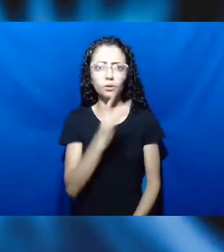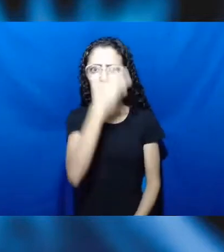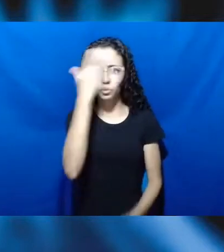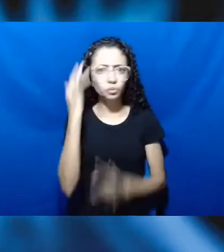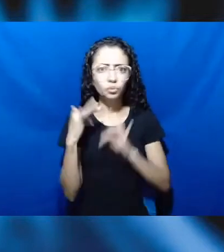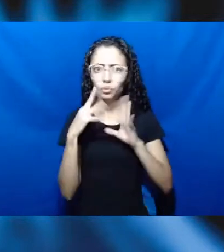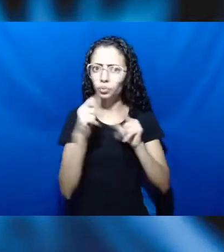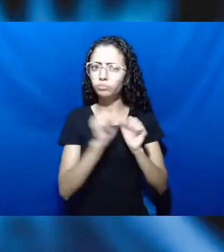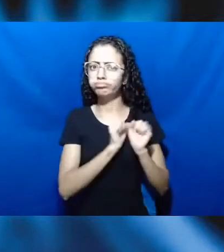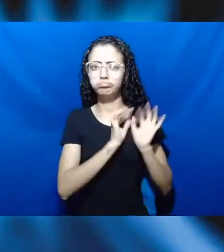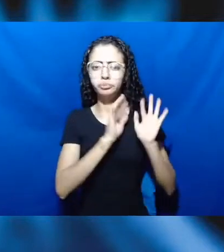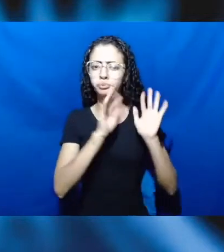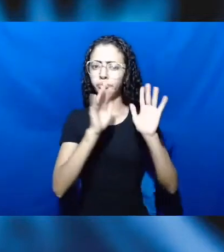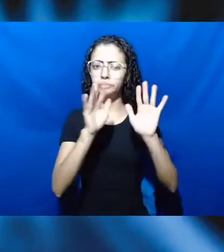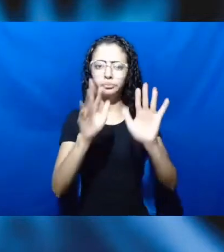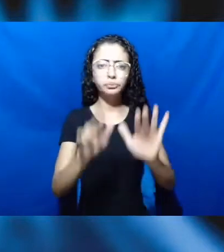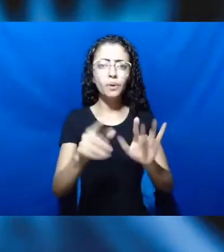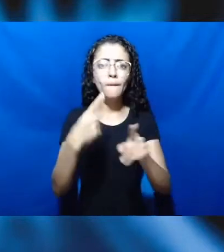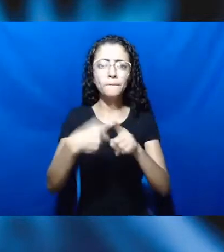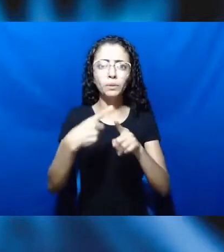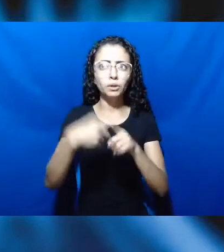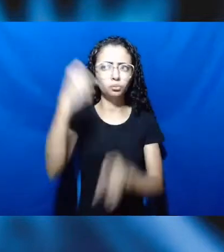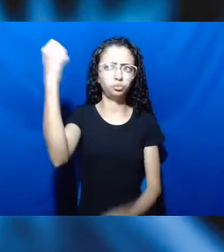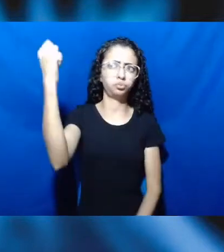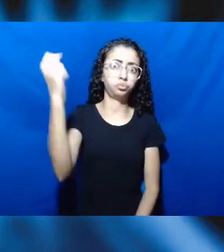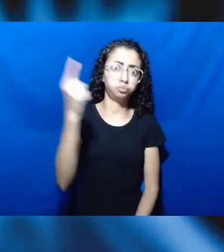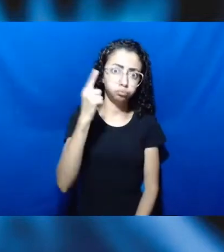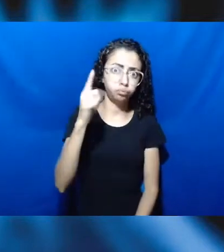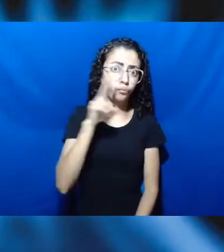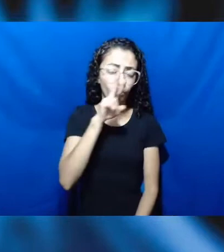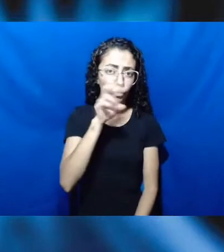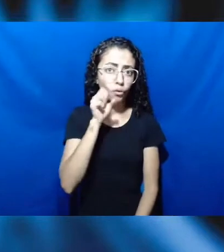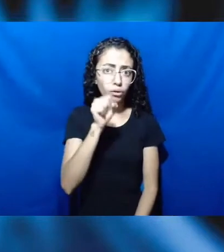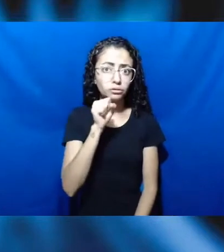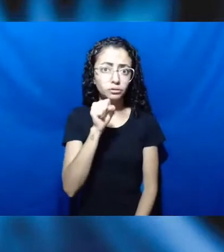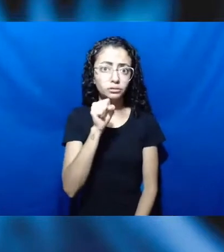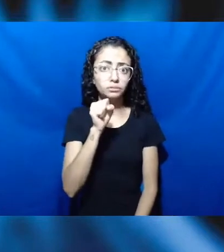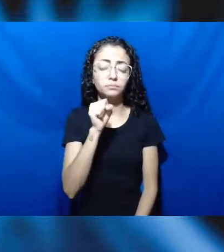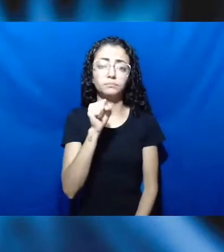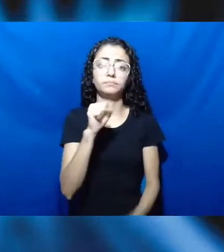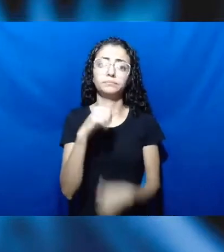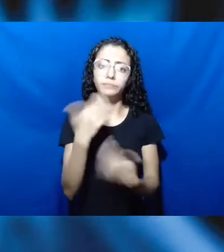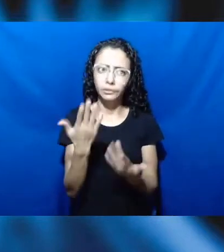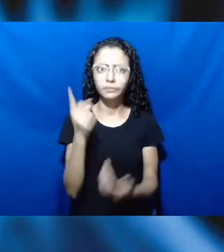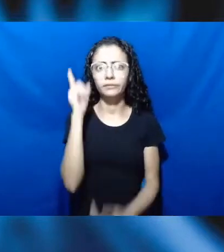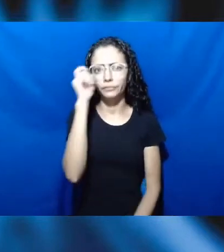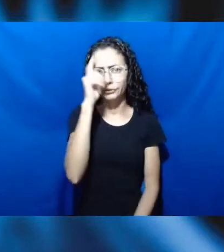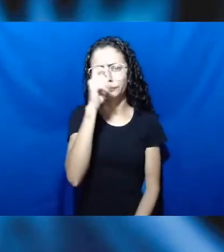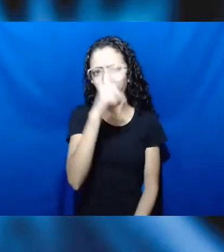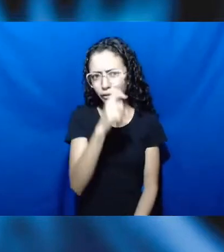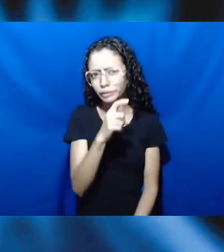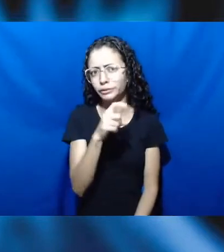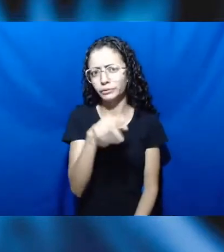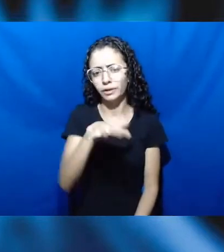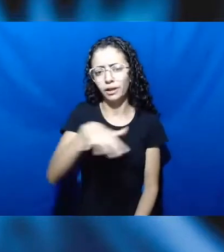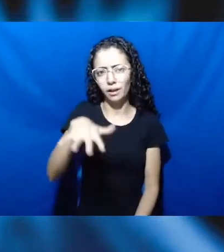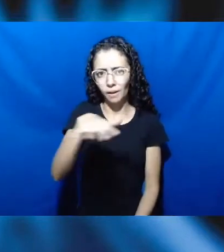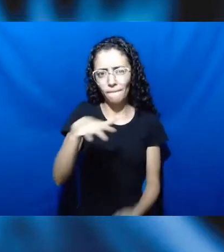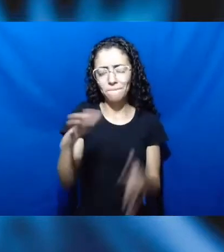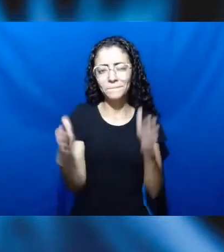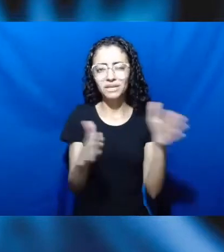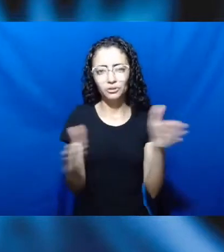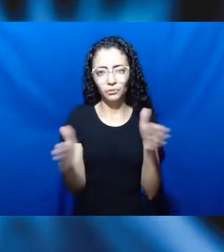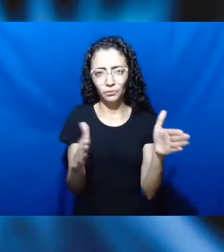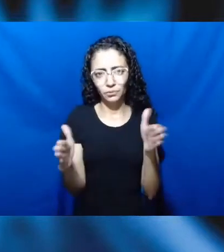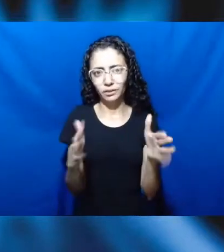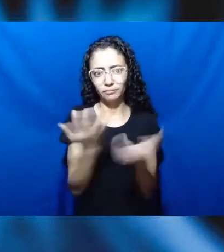porque estava um sol de queimar a careca. Então, o negócio estava difícil, né, ali naquele período, né, a